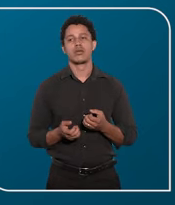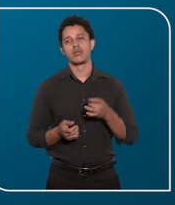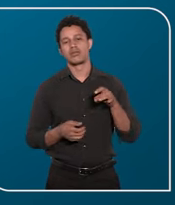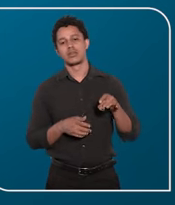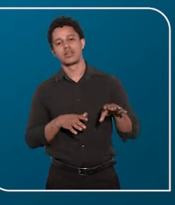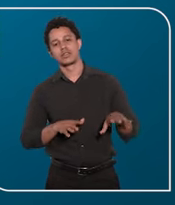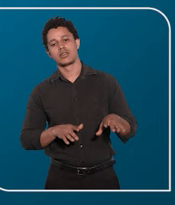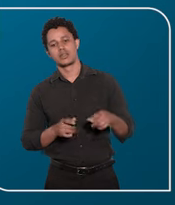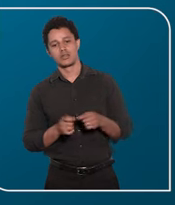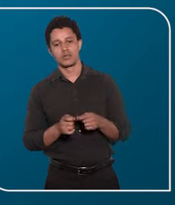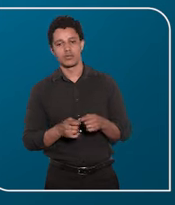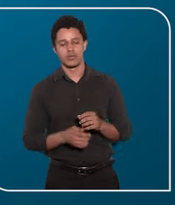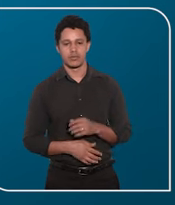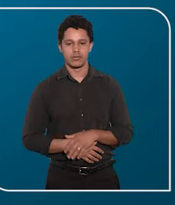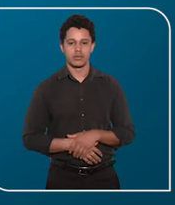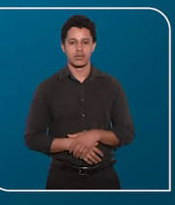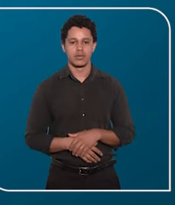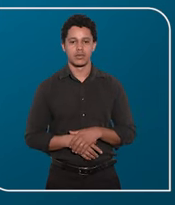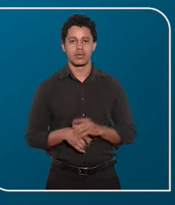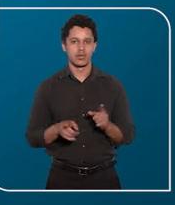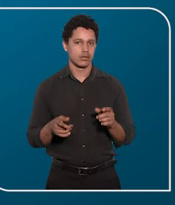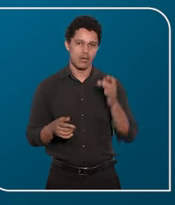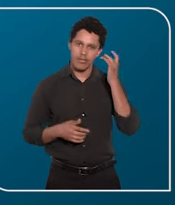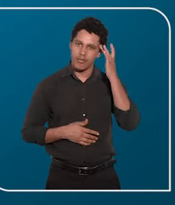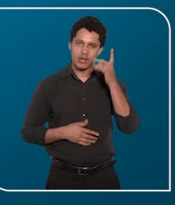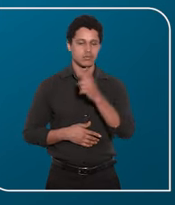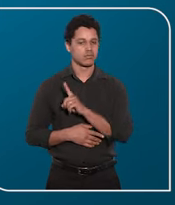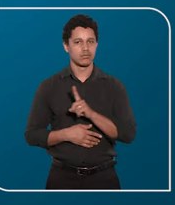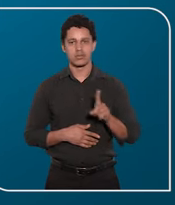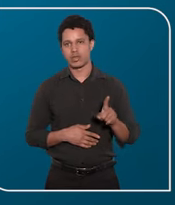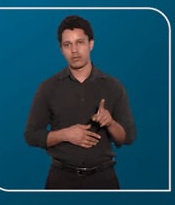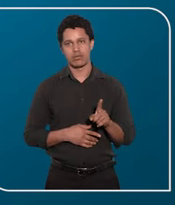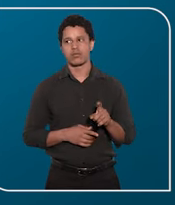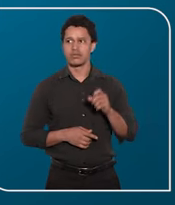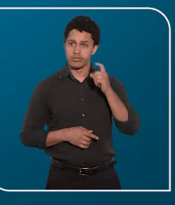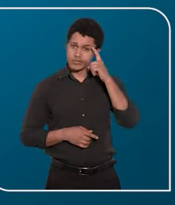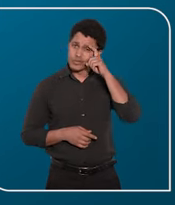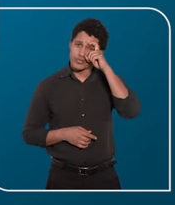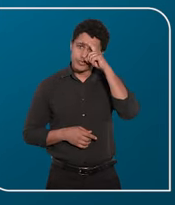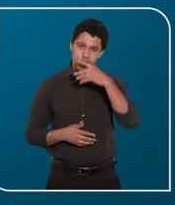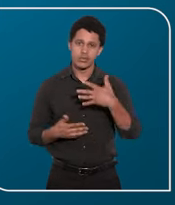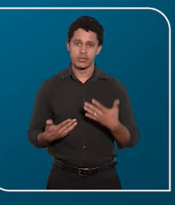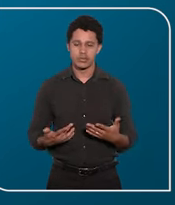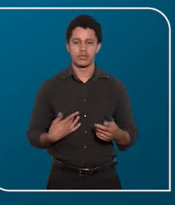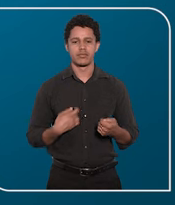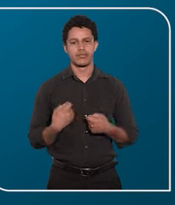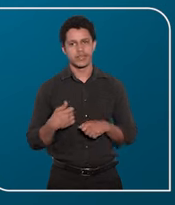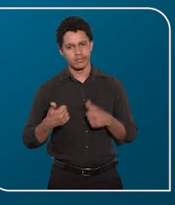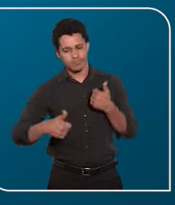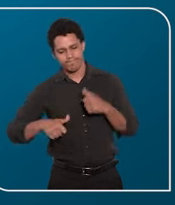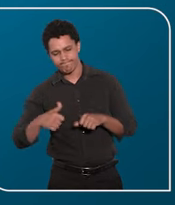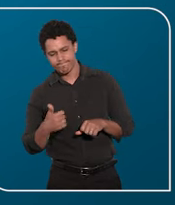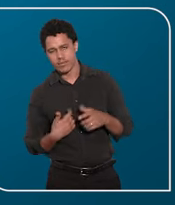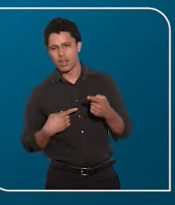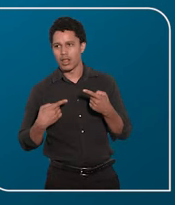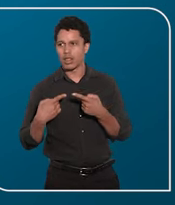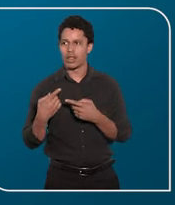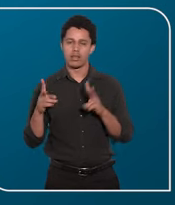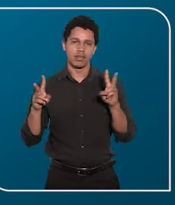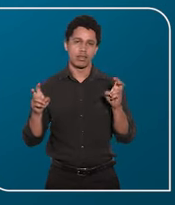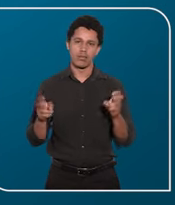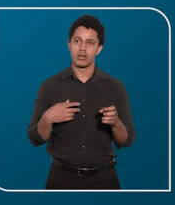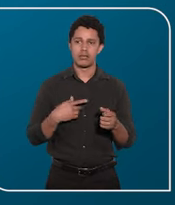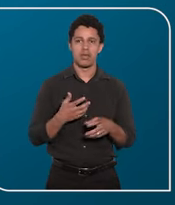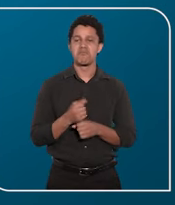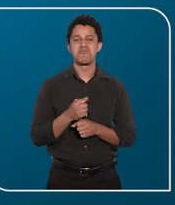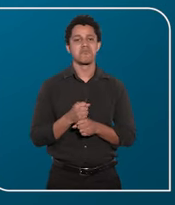fazer. Isso é fácil? Não. Isso é extremamente difícil. Isso tem que ser analisado caso a caso. Isso não é matemática.